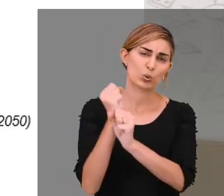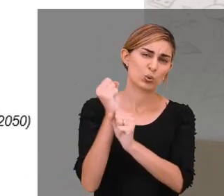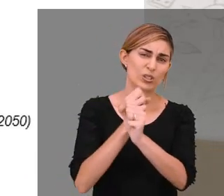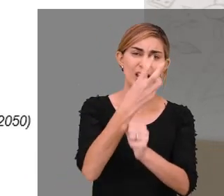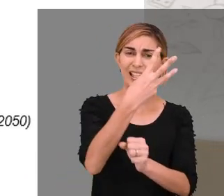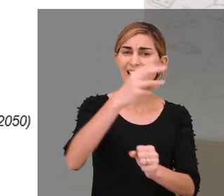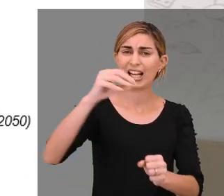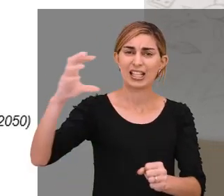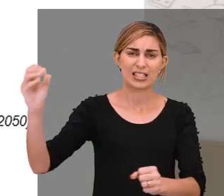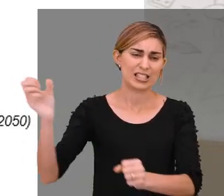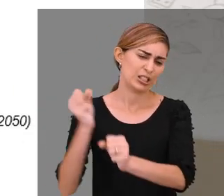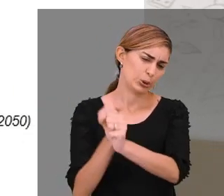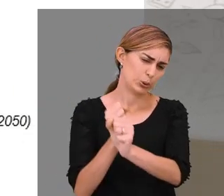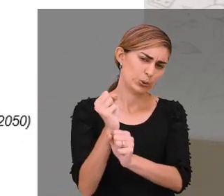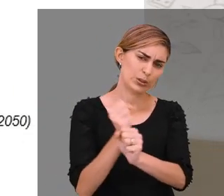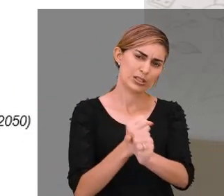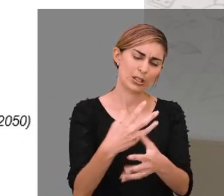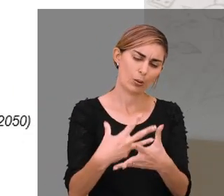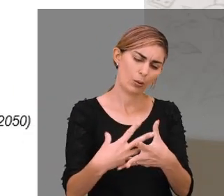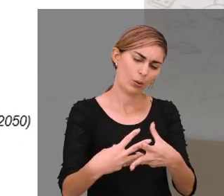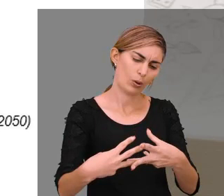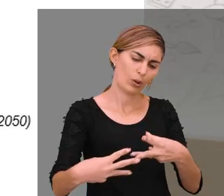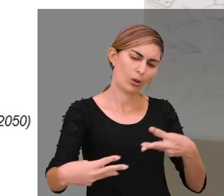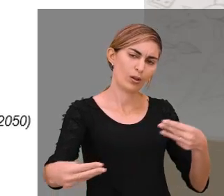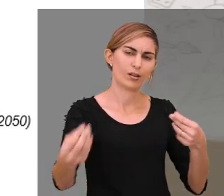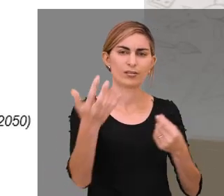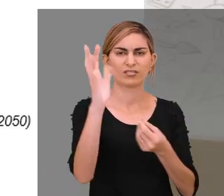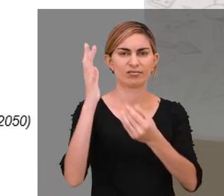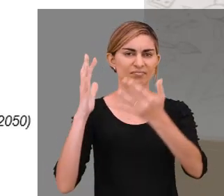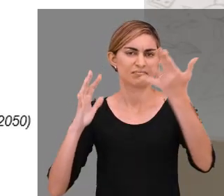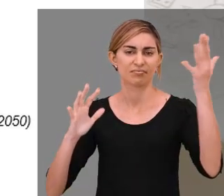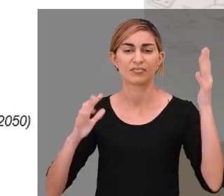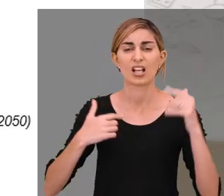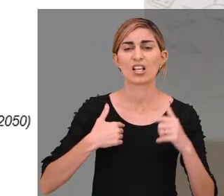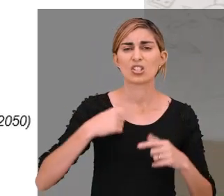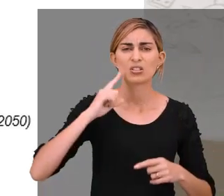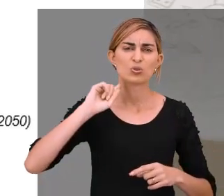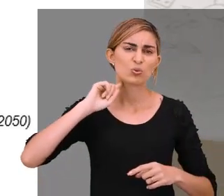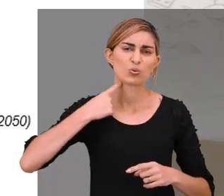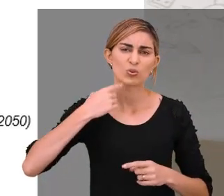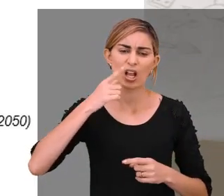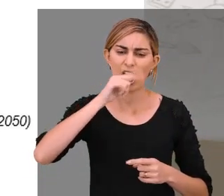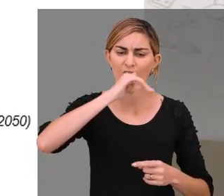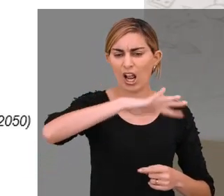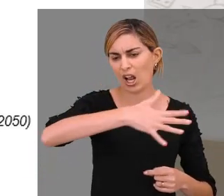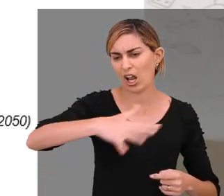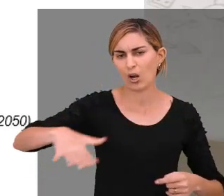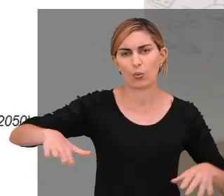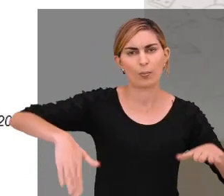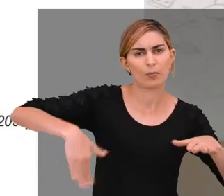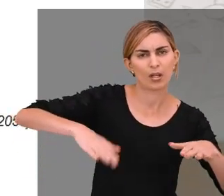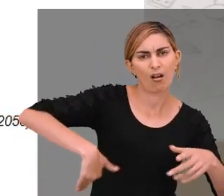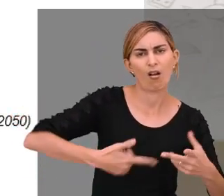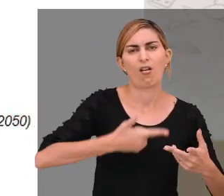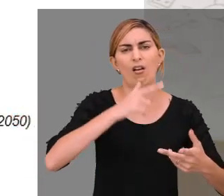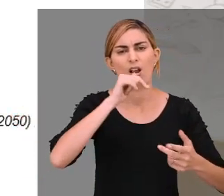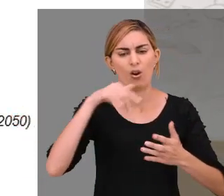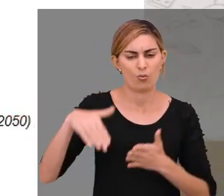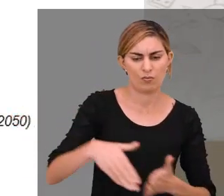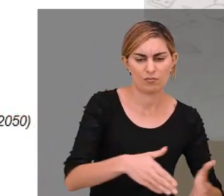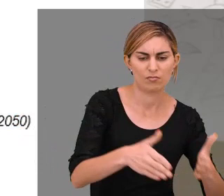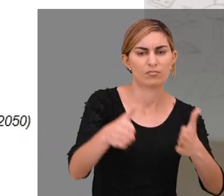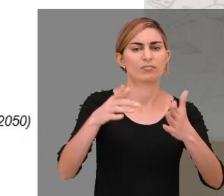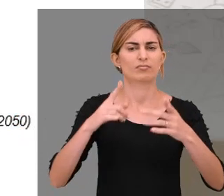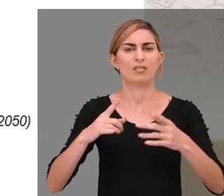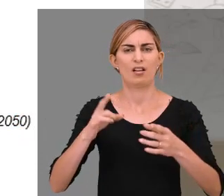anos, 300 anos para se decompor na natureza. Então, o que é que a gente está fazendo? A gente está poluindo os mares, poluindo rios, poluindo o meio ambiente